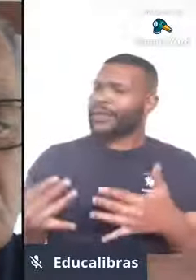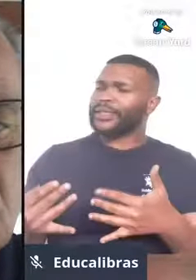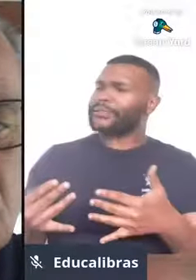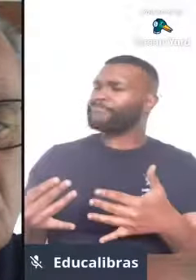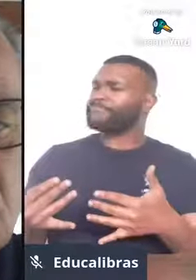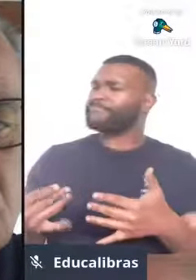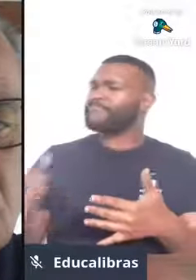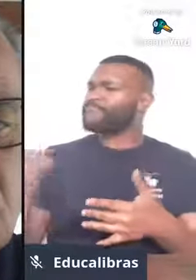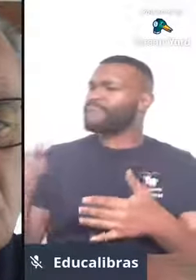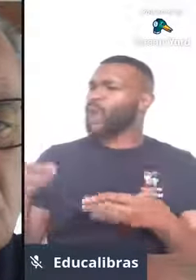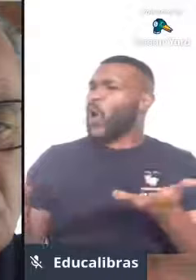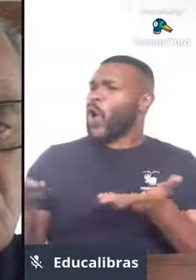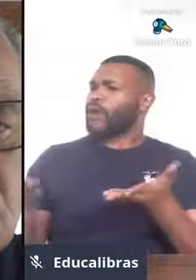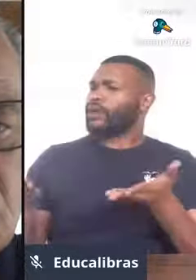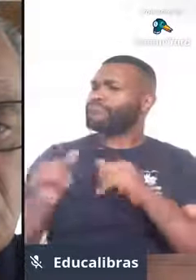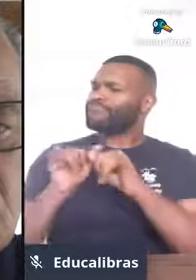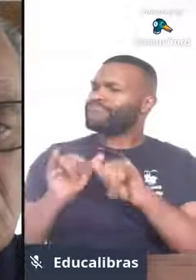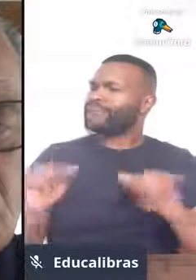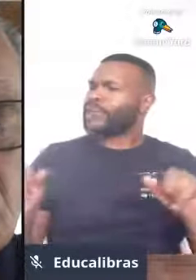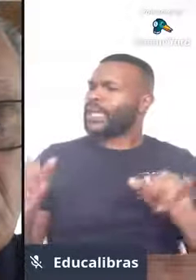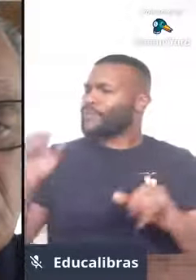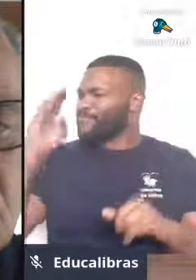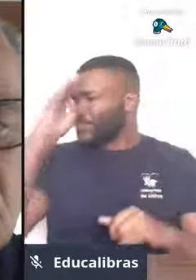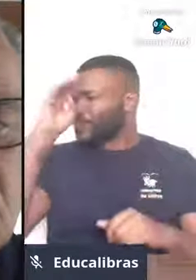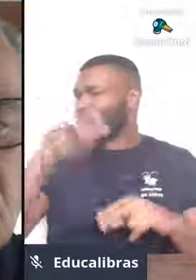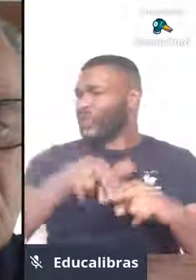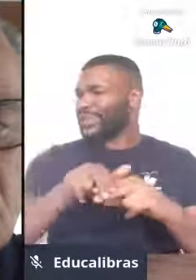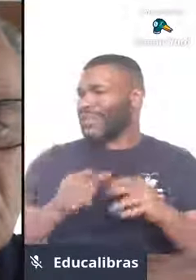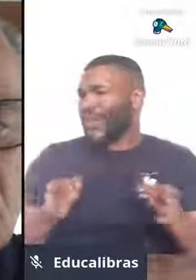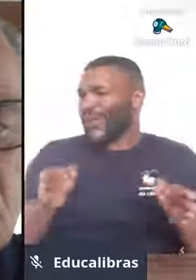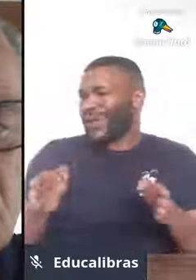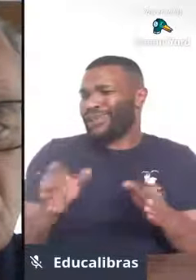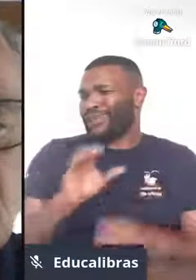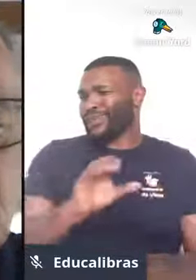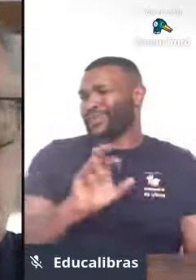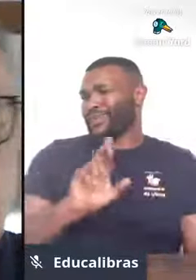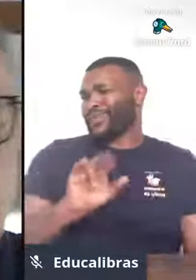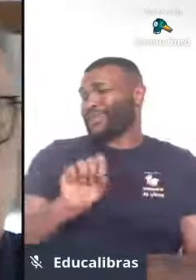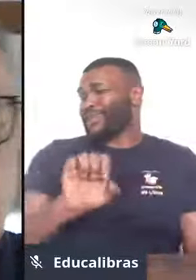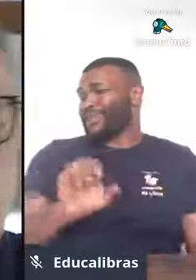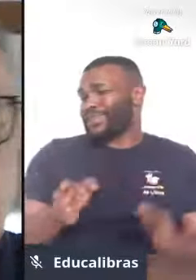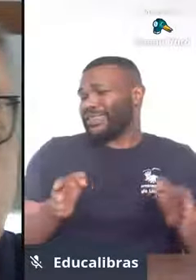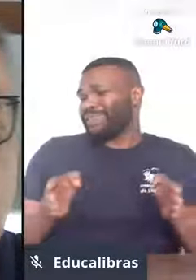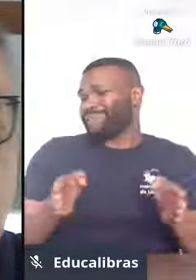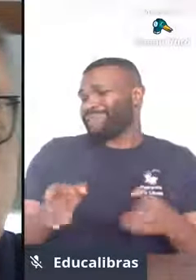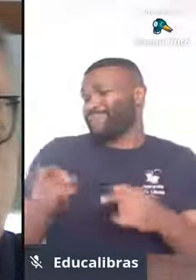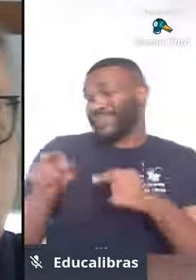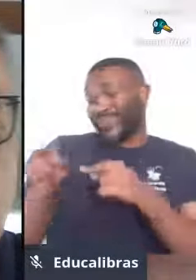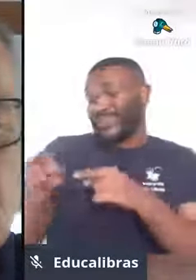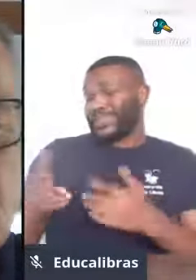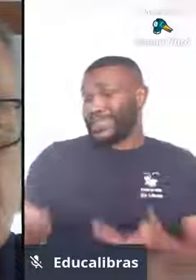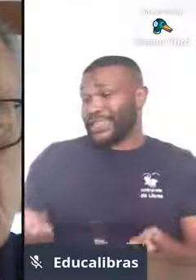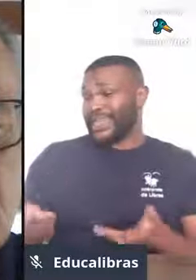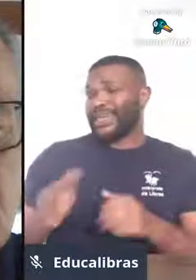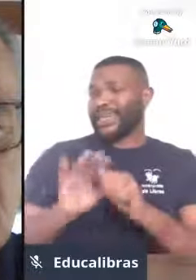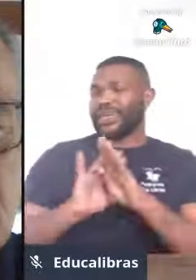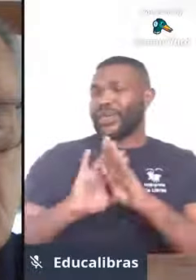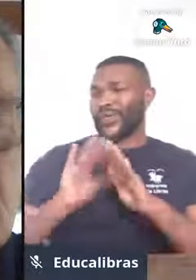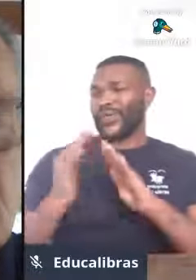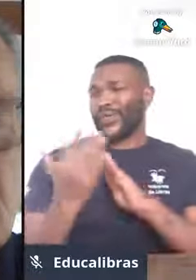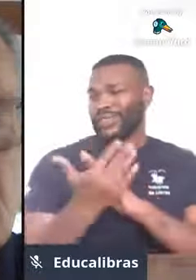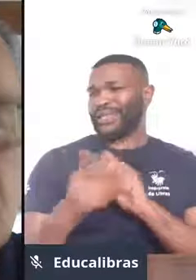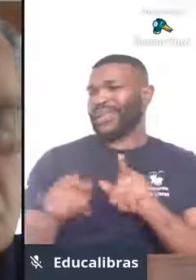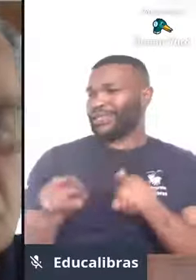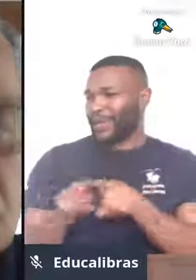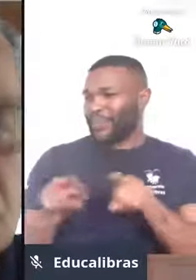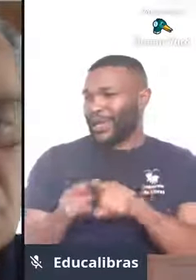nesse momento de dificuldades, de crise que a gente está passando. Você deve estar aí em quarentena também,